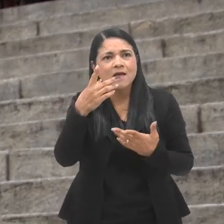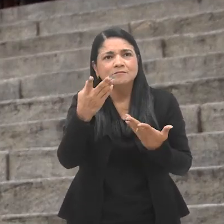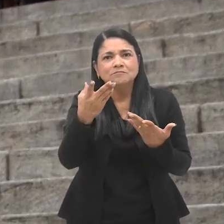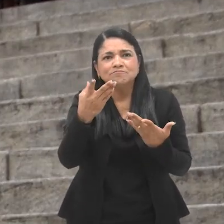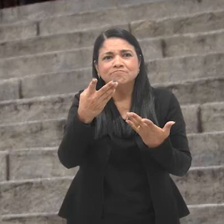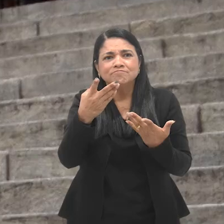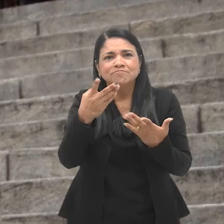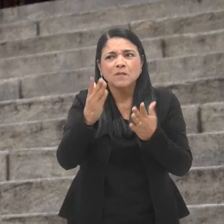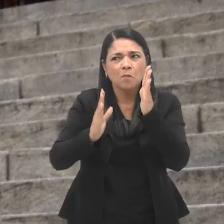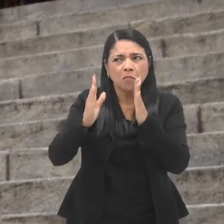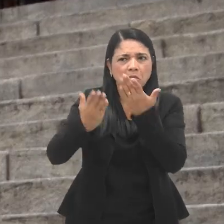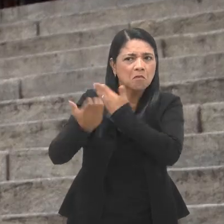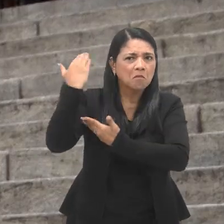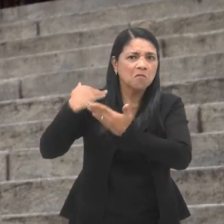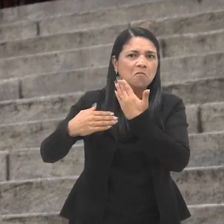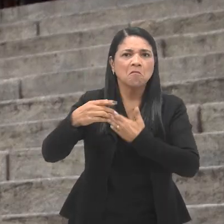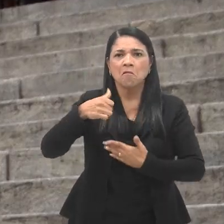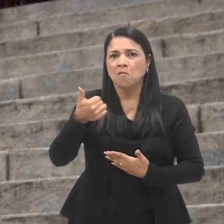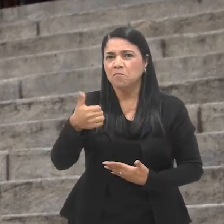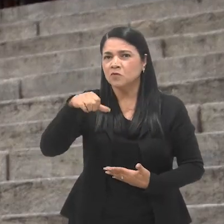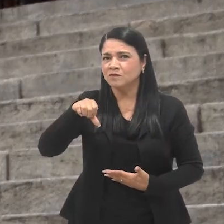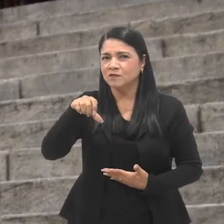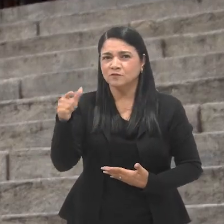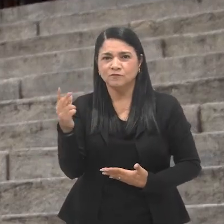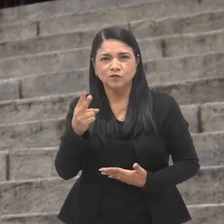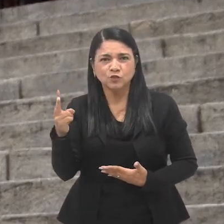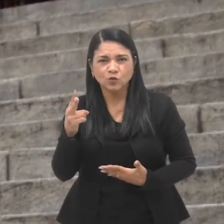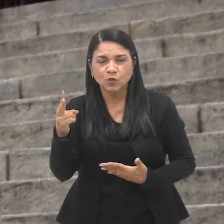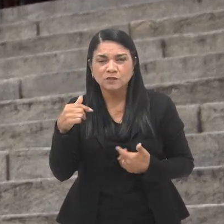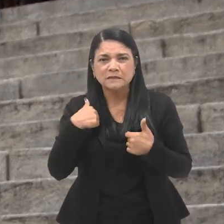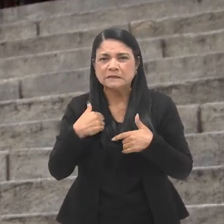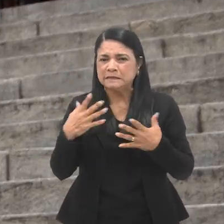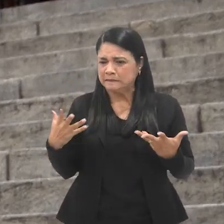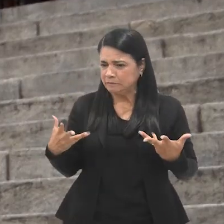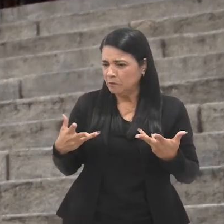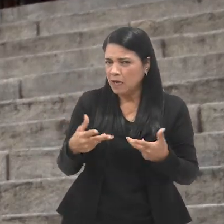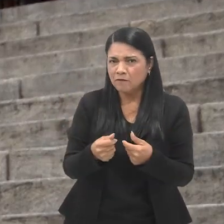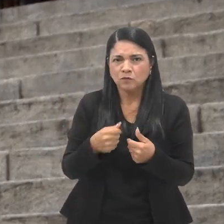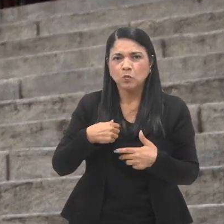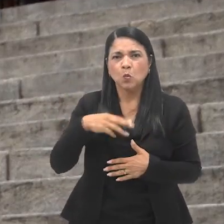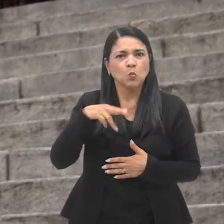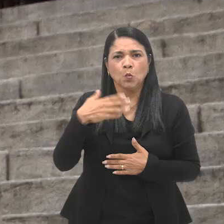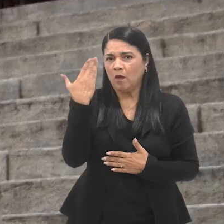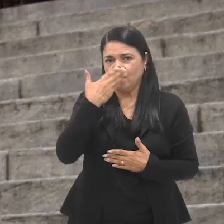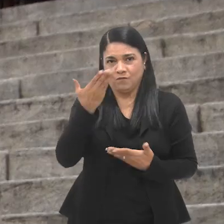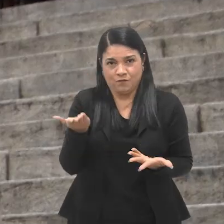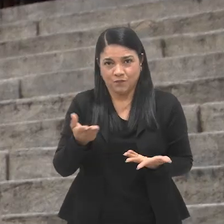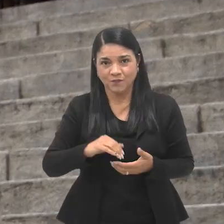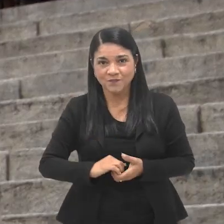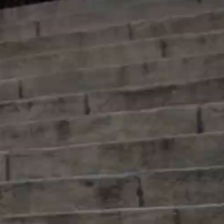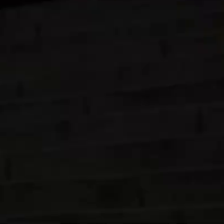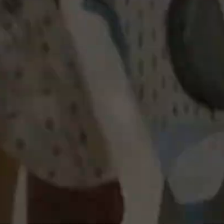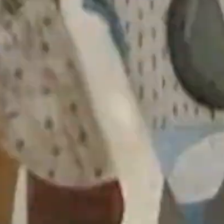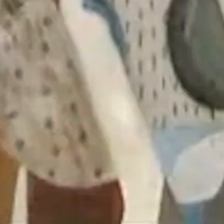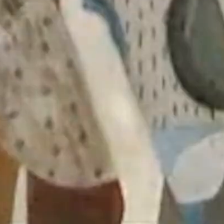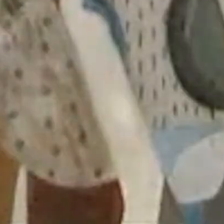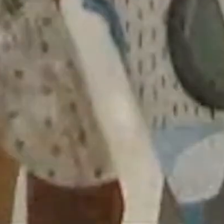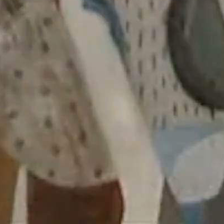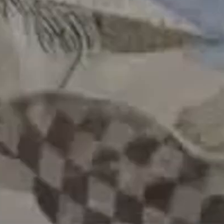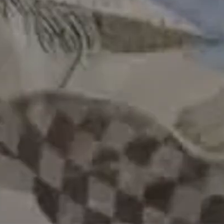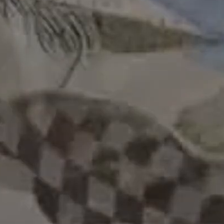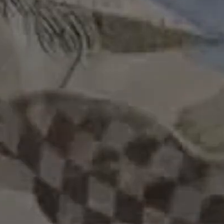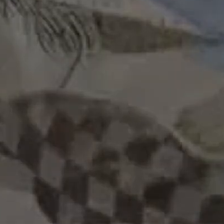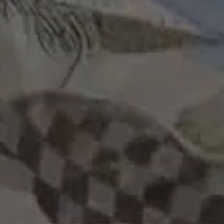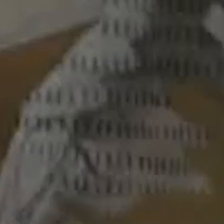achei essa especificação dessa época, de 1922, um negócio sensacional, que eu nunca tinha visto isso antes.